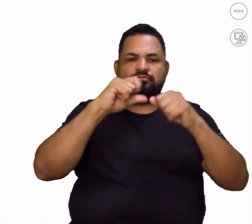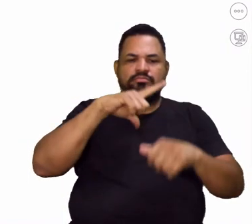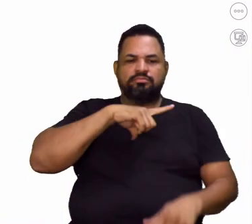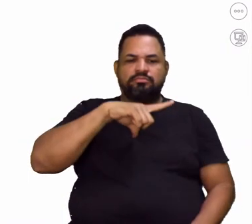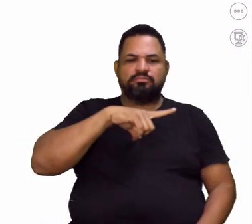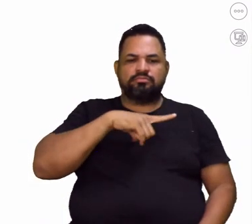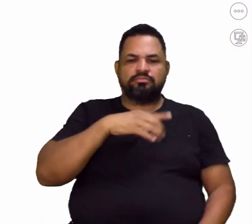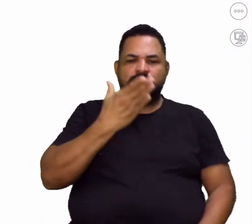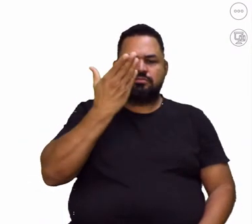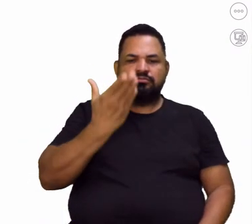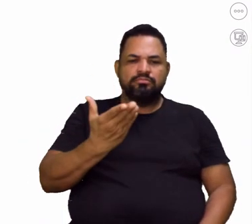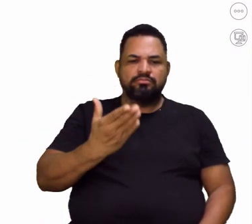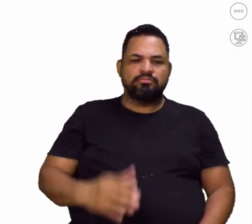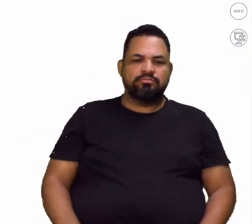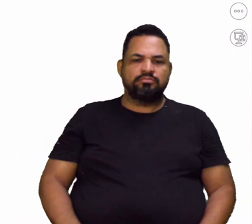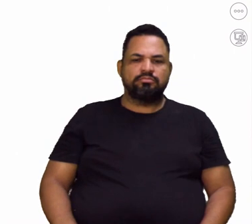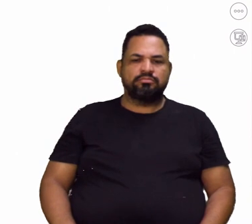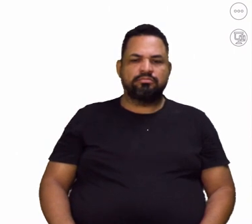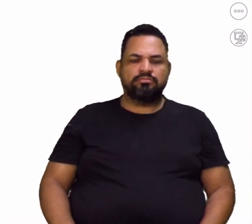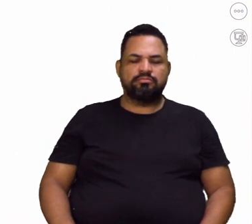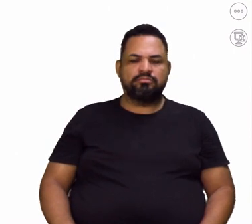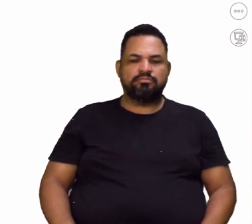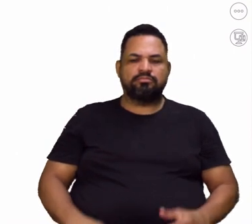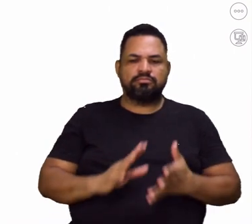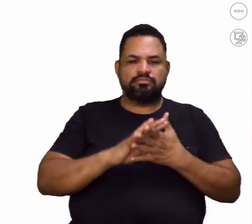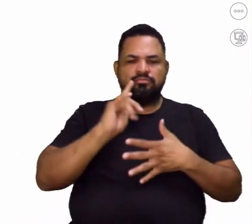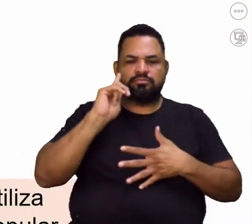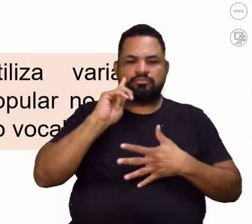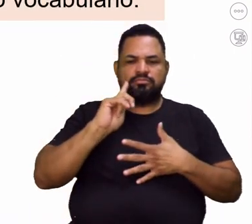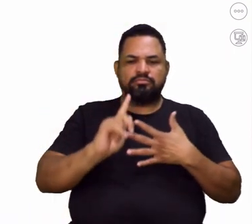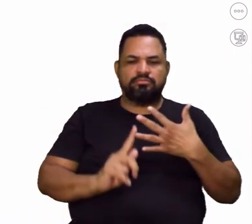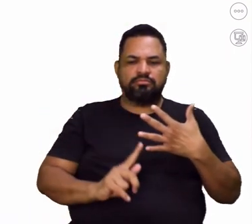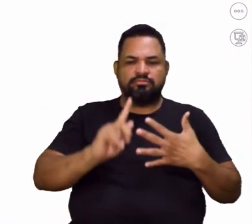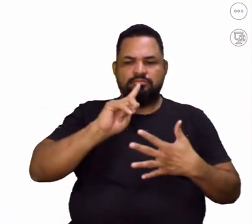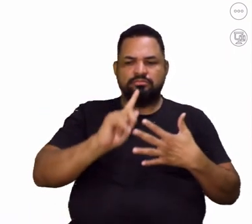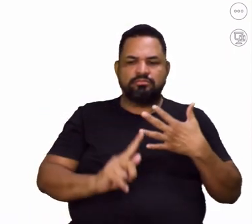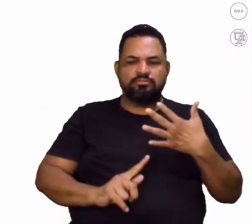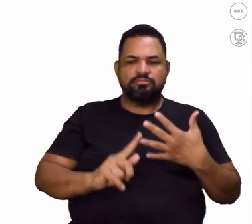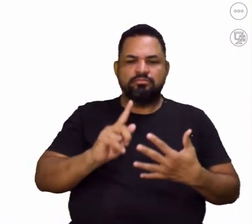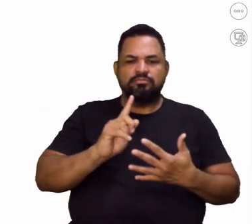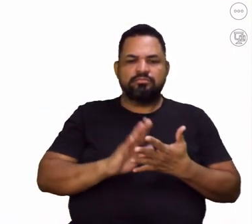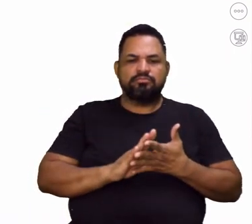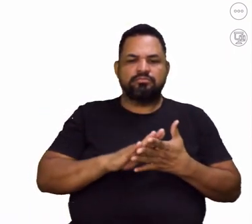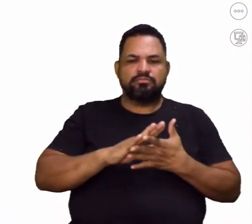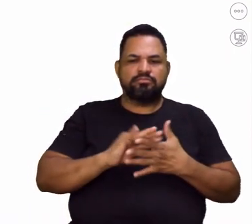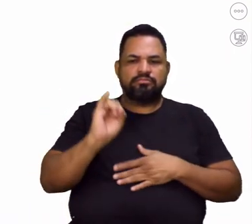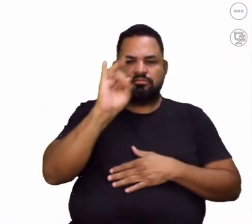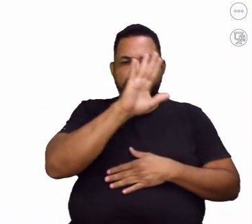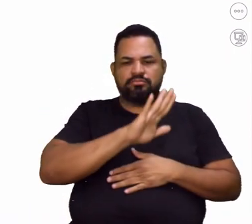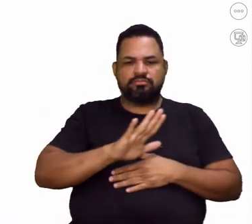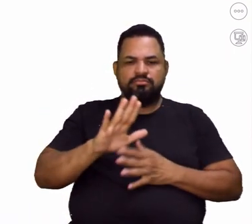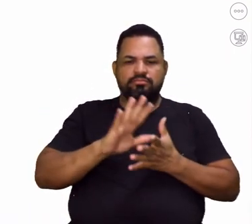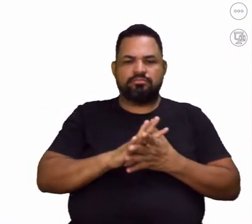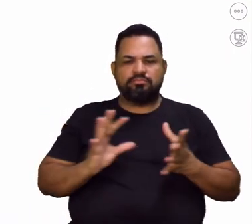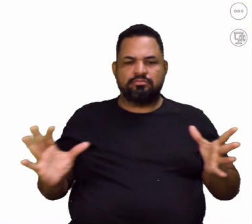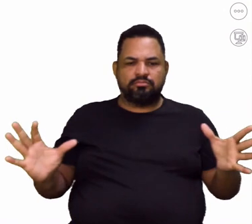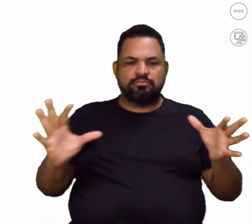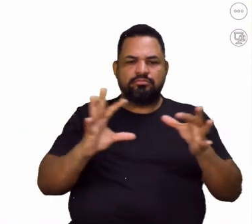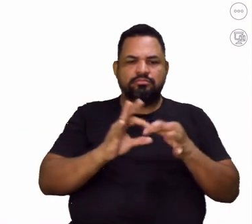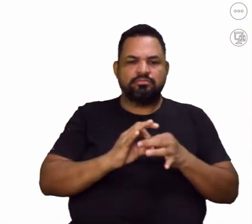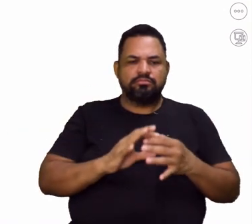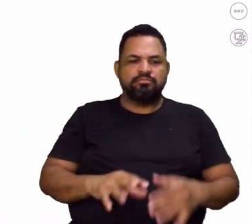já de cara aqui um gênero, né, trazendo para você uma leitura imagética para